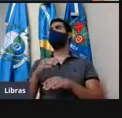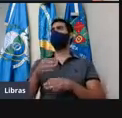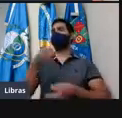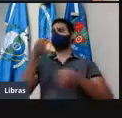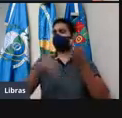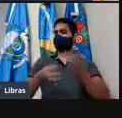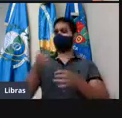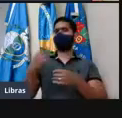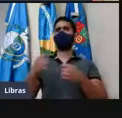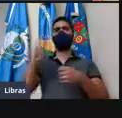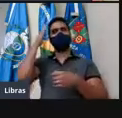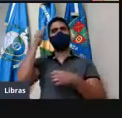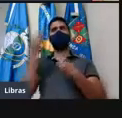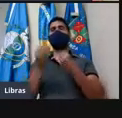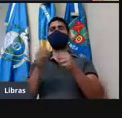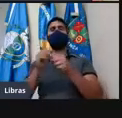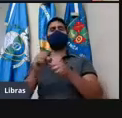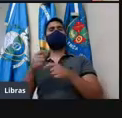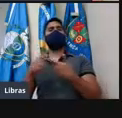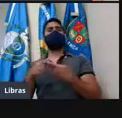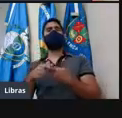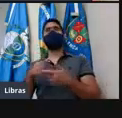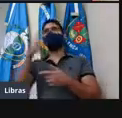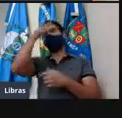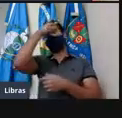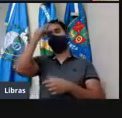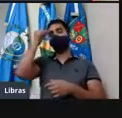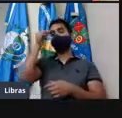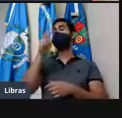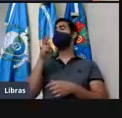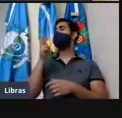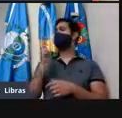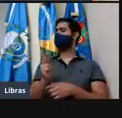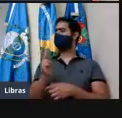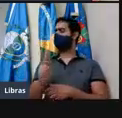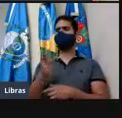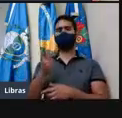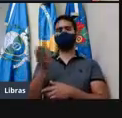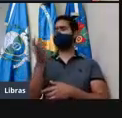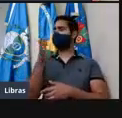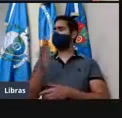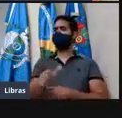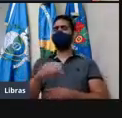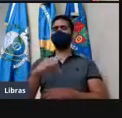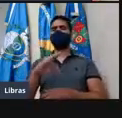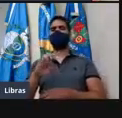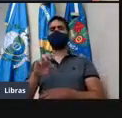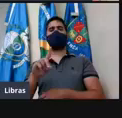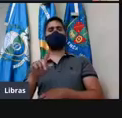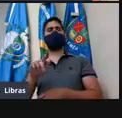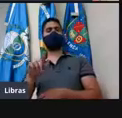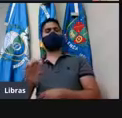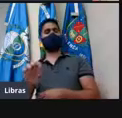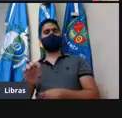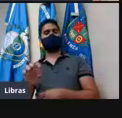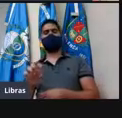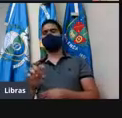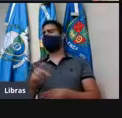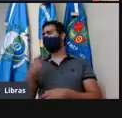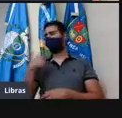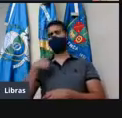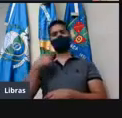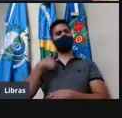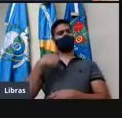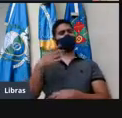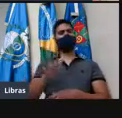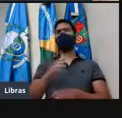uma cartada lá para resolver, porque o nosso prefeito, Fernandinho, sempre foi contra a SEDAI. Desde quando a SEDAI veio para a nossa cidade, se eu não